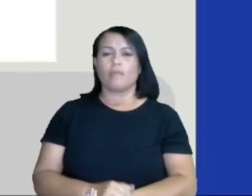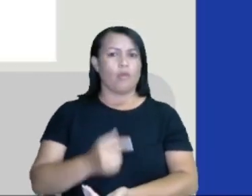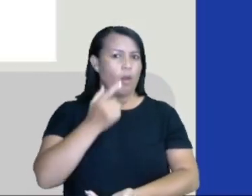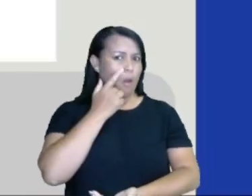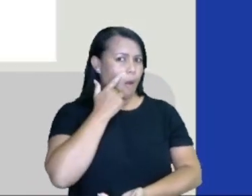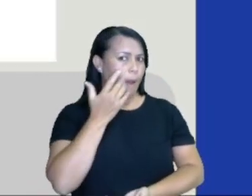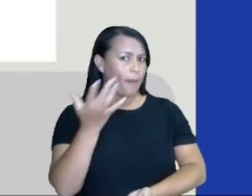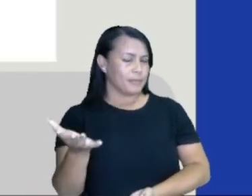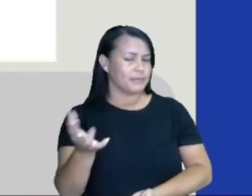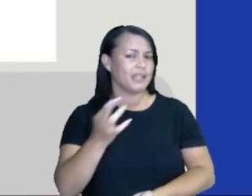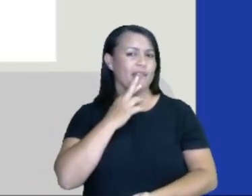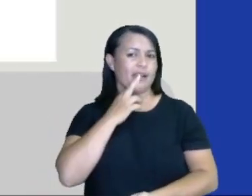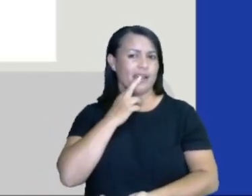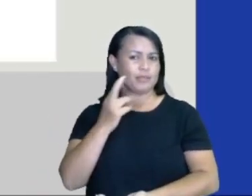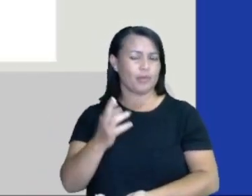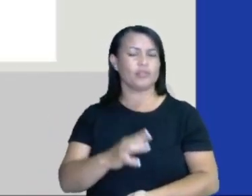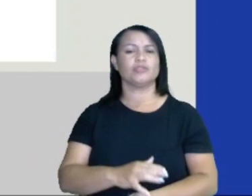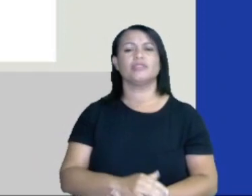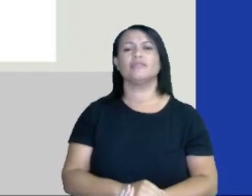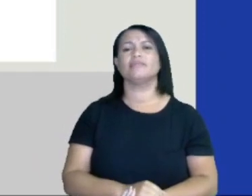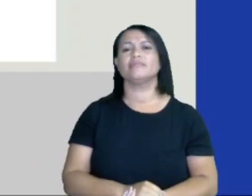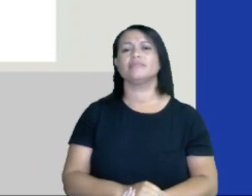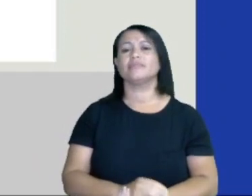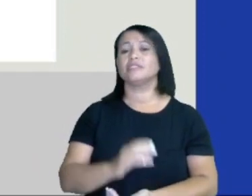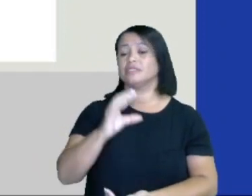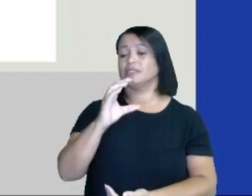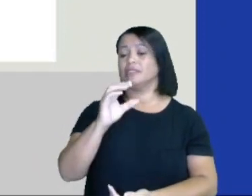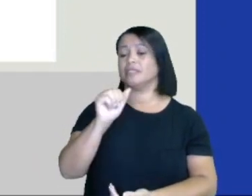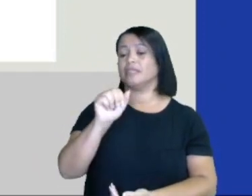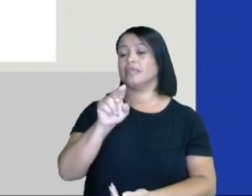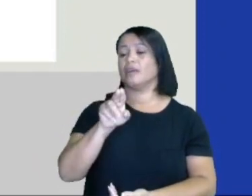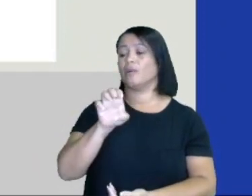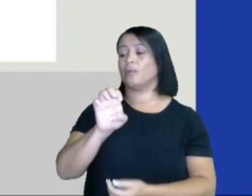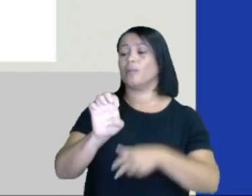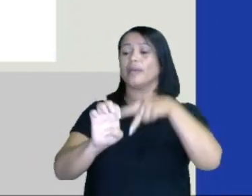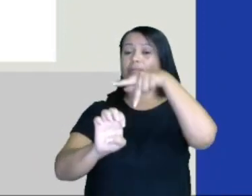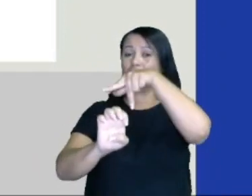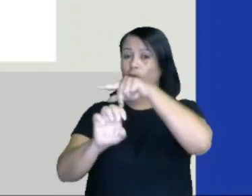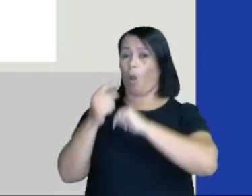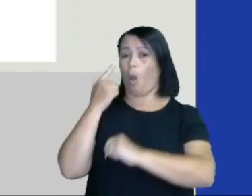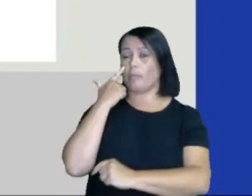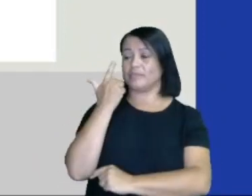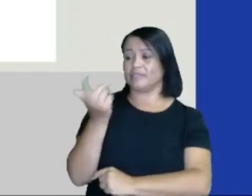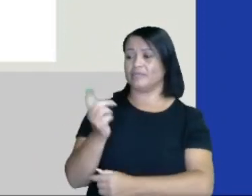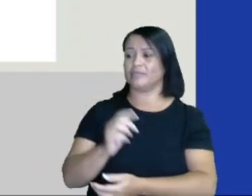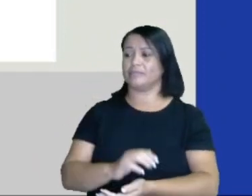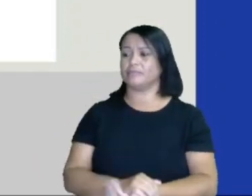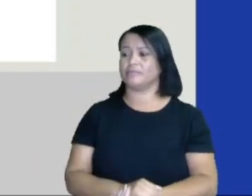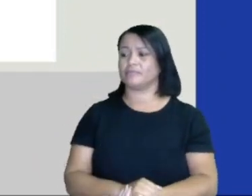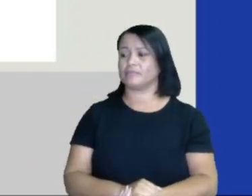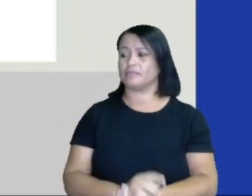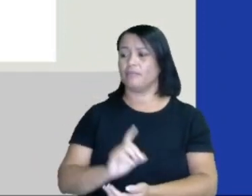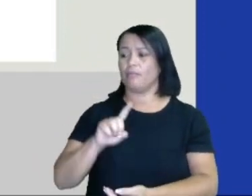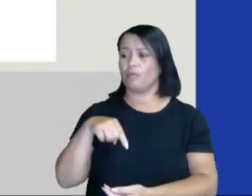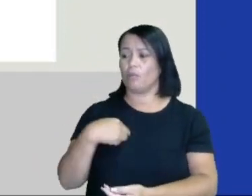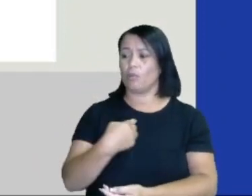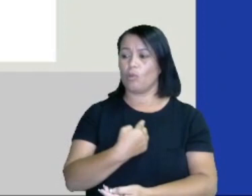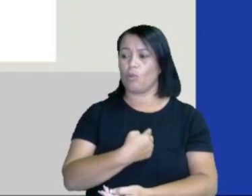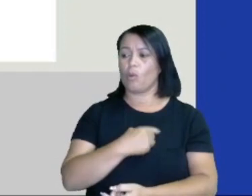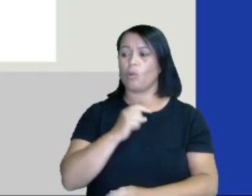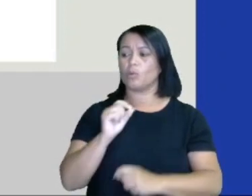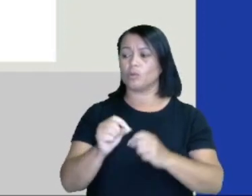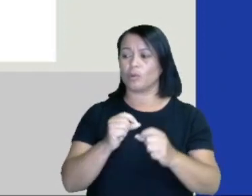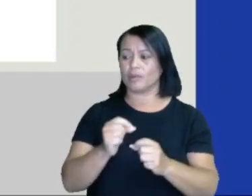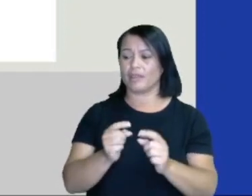Olha aí a resolução de Cauê. Veja, nossa reta